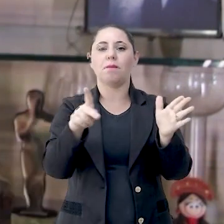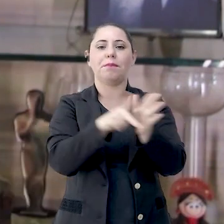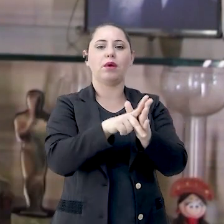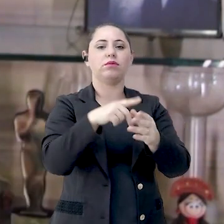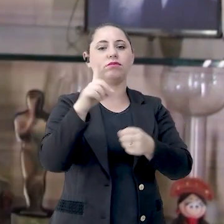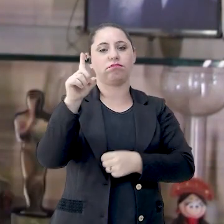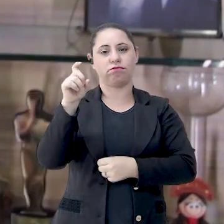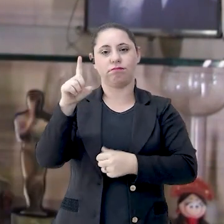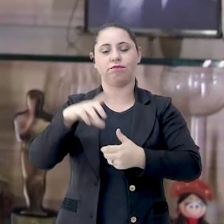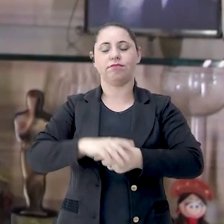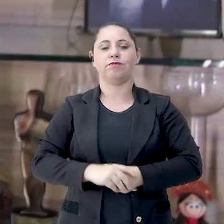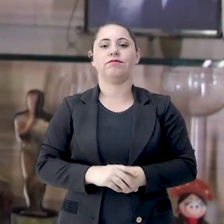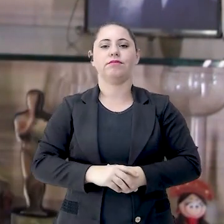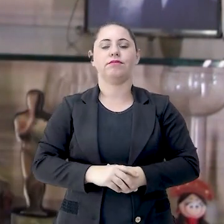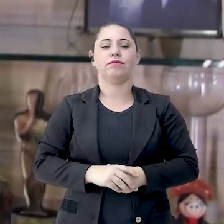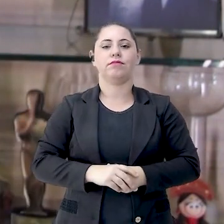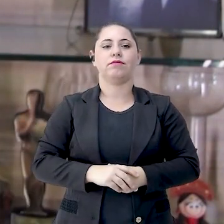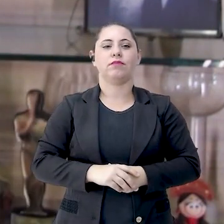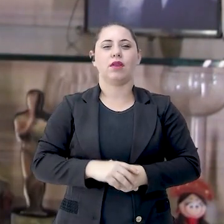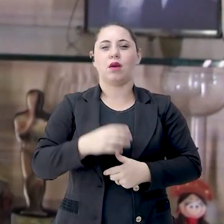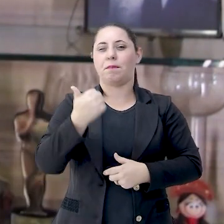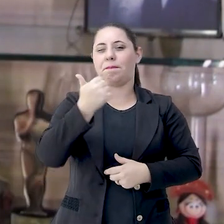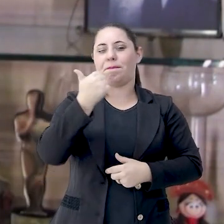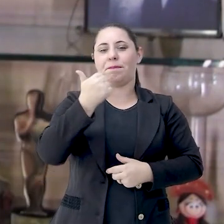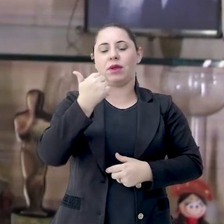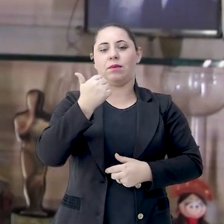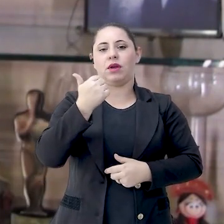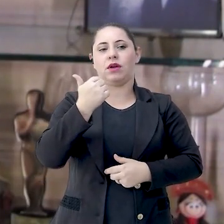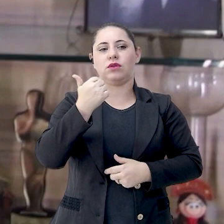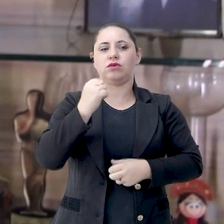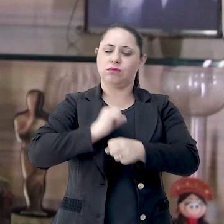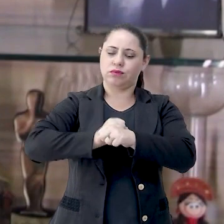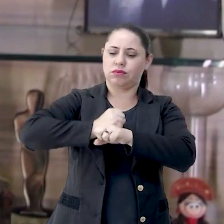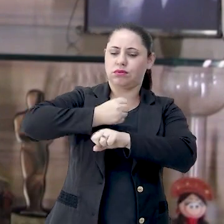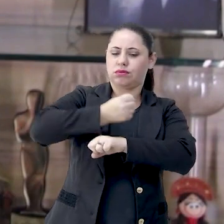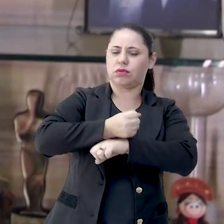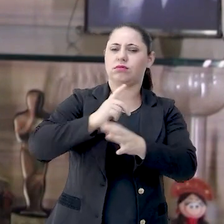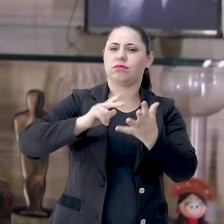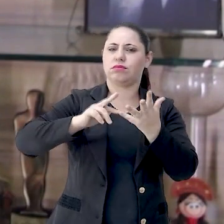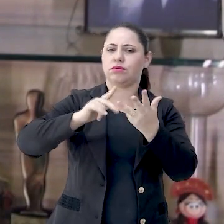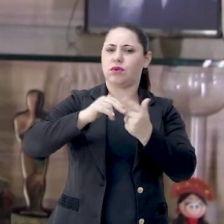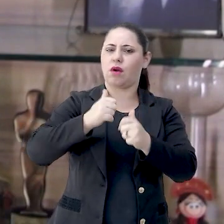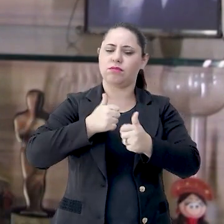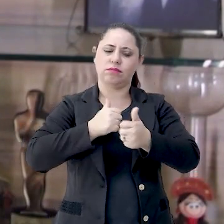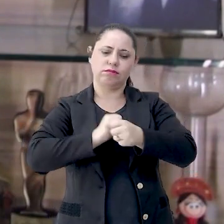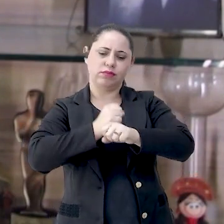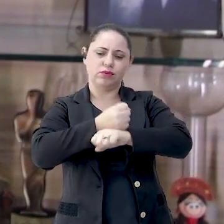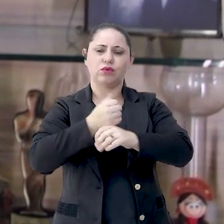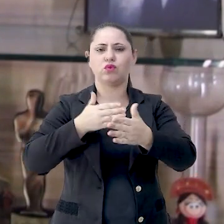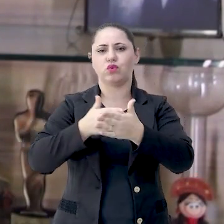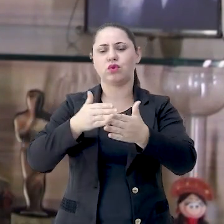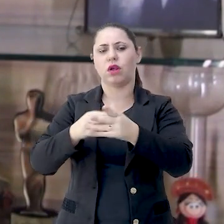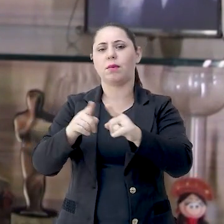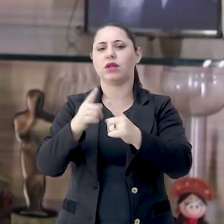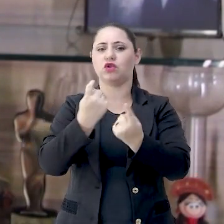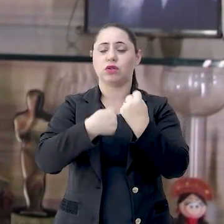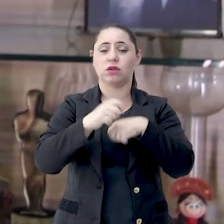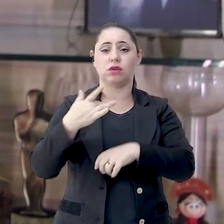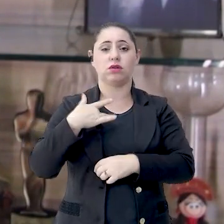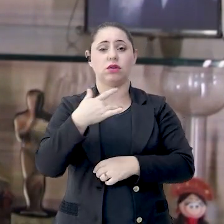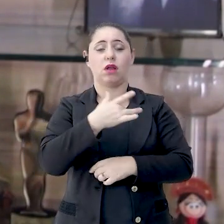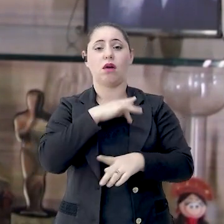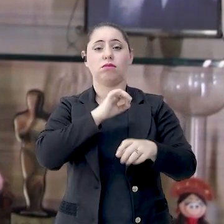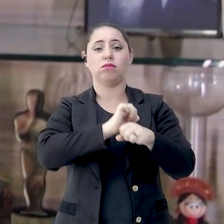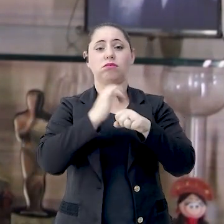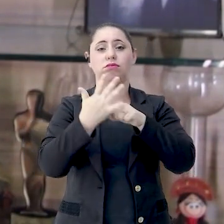na pandemia e a limpeza pública da cidade, que vem sendo um desafio aqui em Dourados há quase 6 meses. Também temos o retorno às aulas a partir de